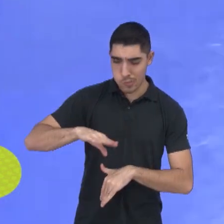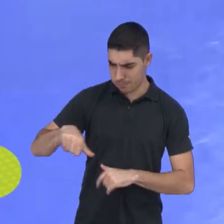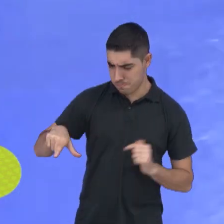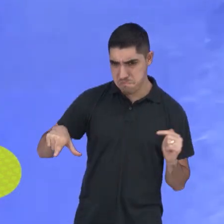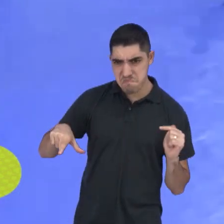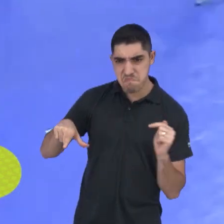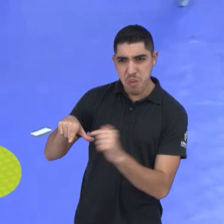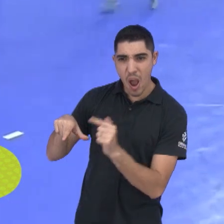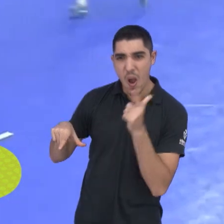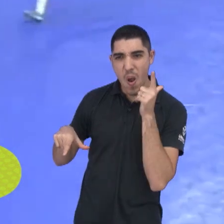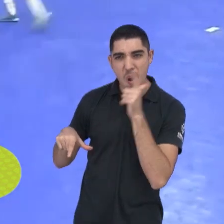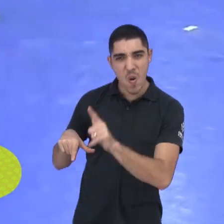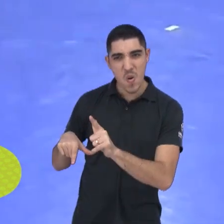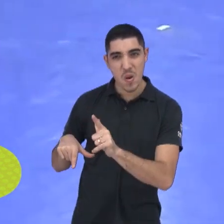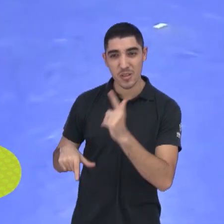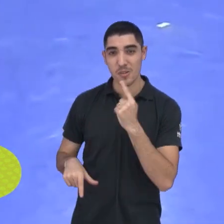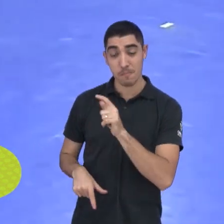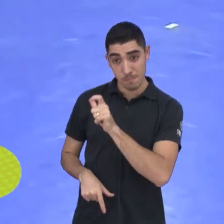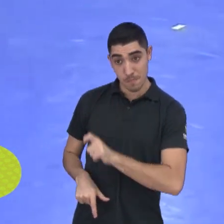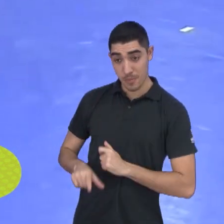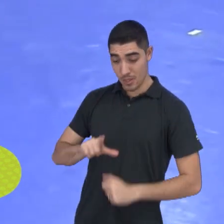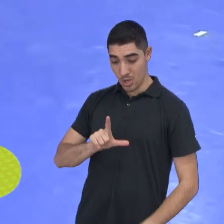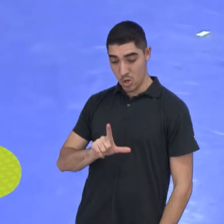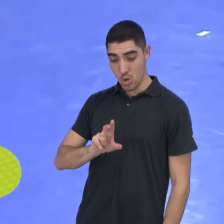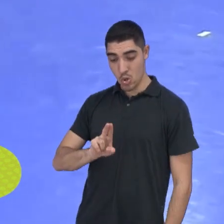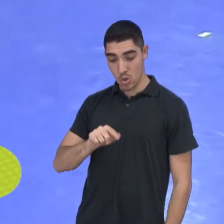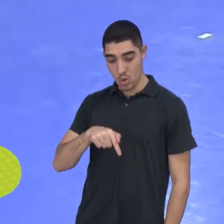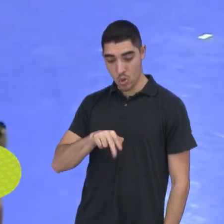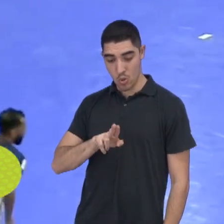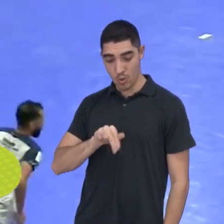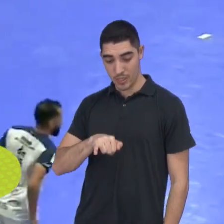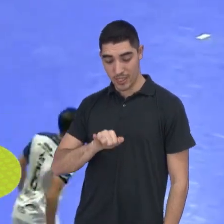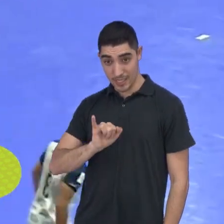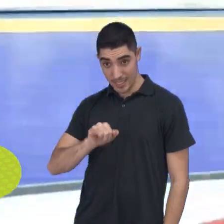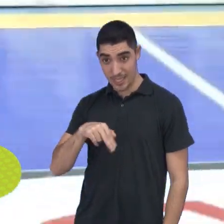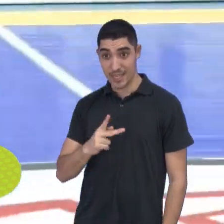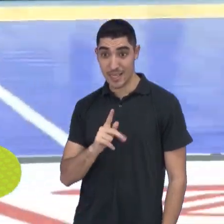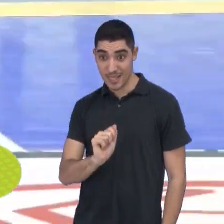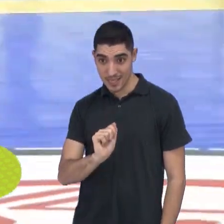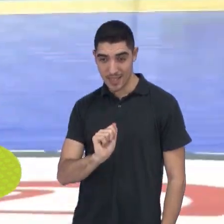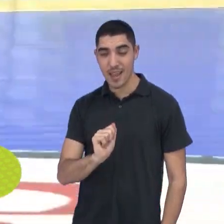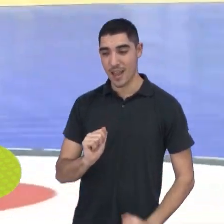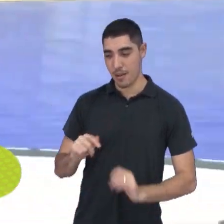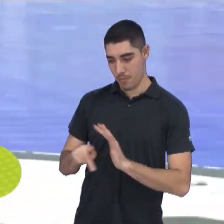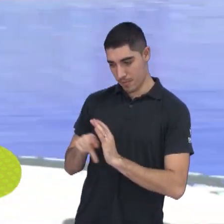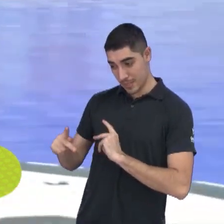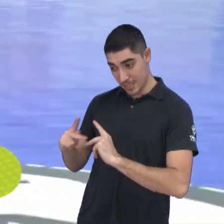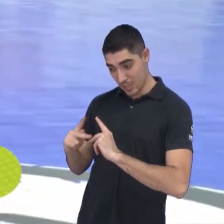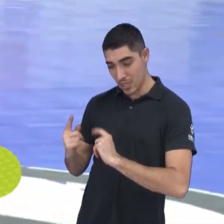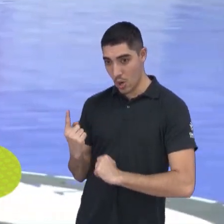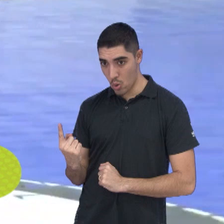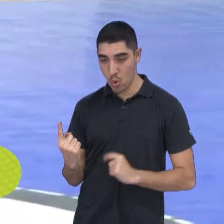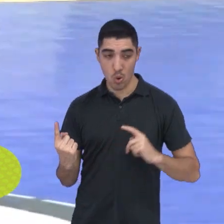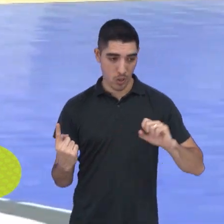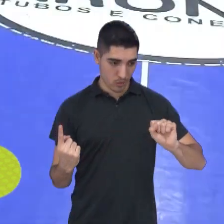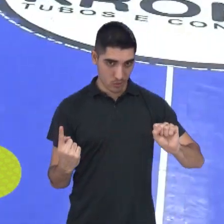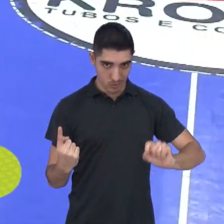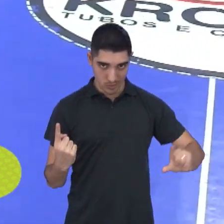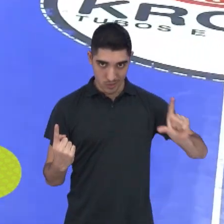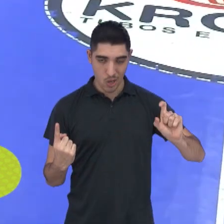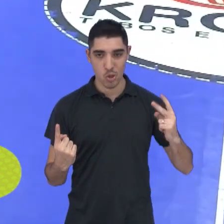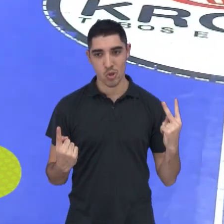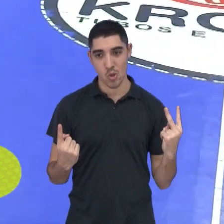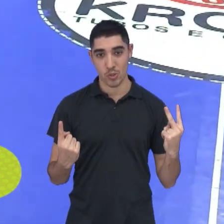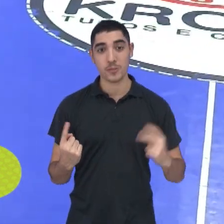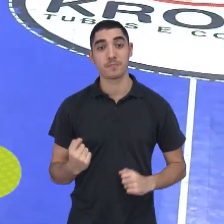de Serjão, que nada pôde fazer. Descontou o São José com o garoto Luquinha. São José 1, São Lourenço 2.